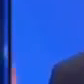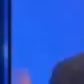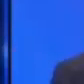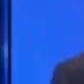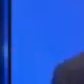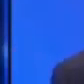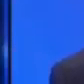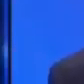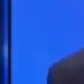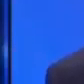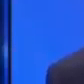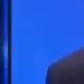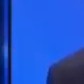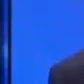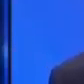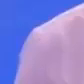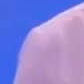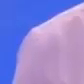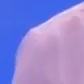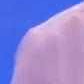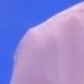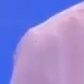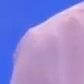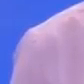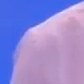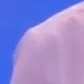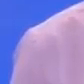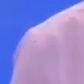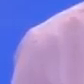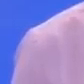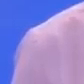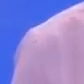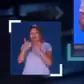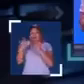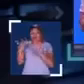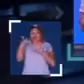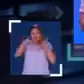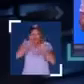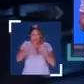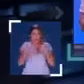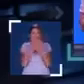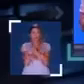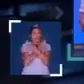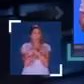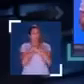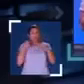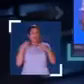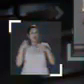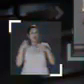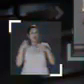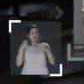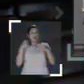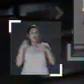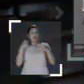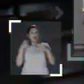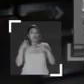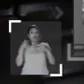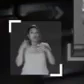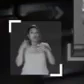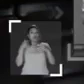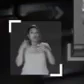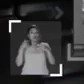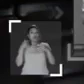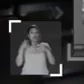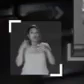representa, né, candidato a presidente da República. Sempre trabalhei, não fui desocupado, não invadi propriedade.